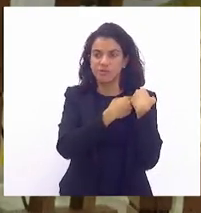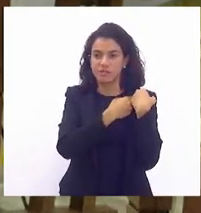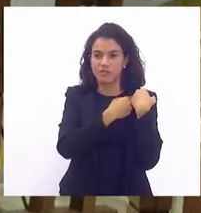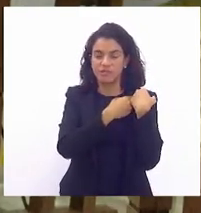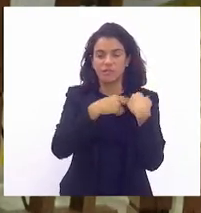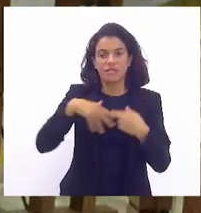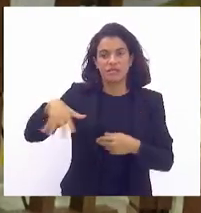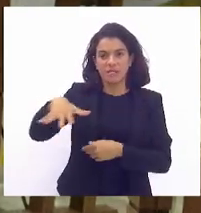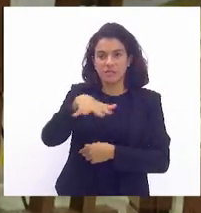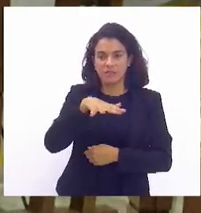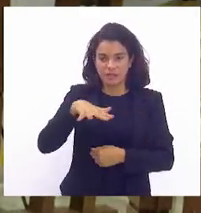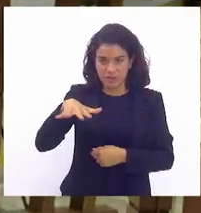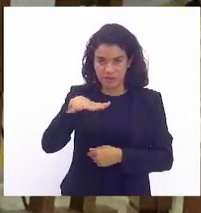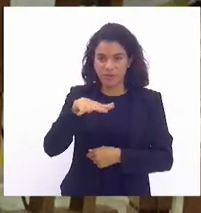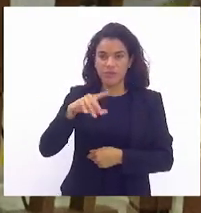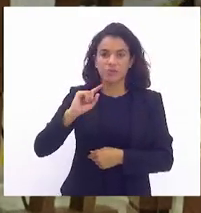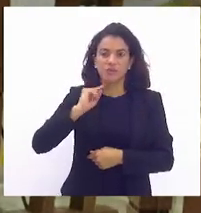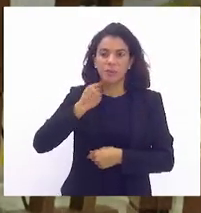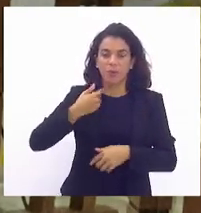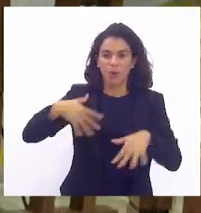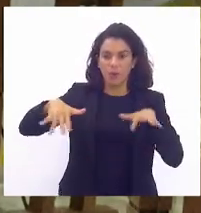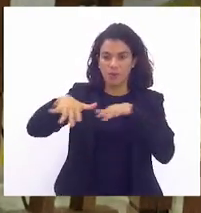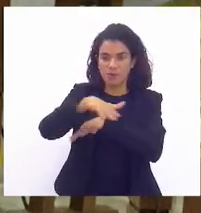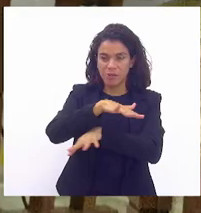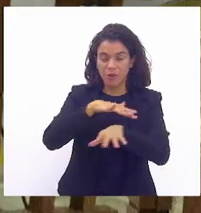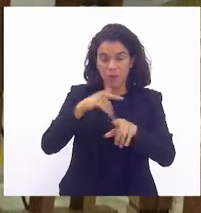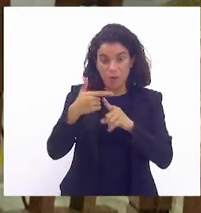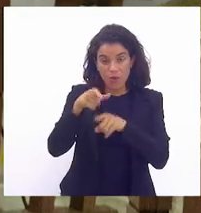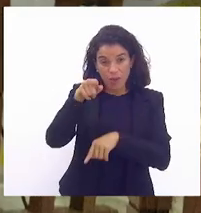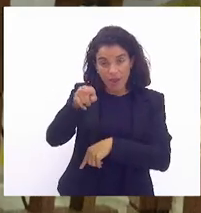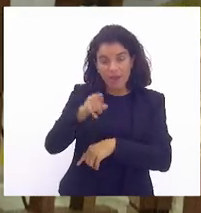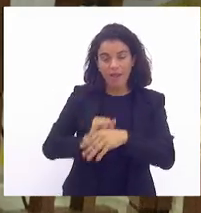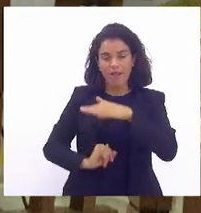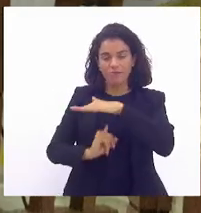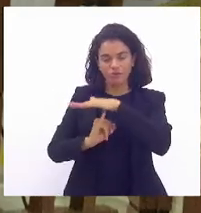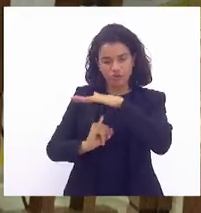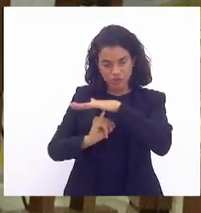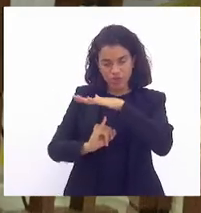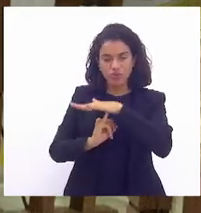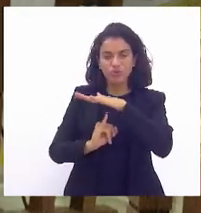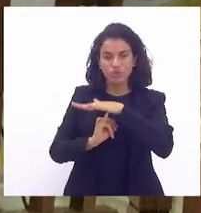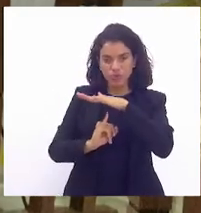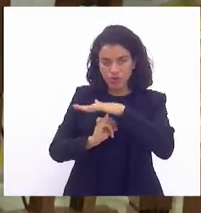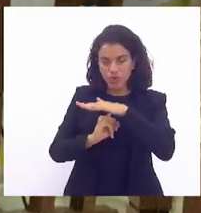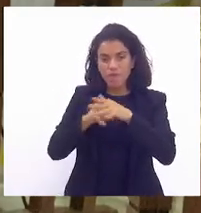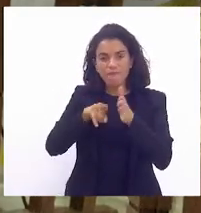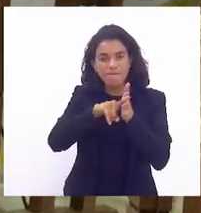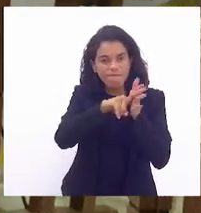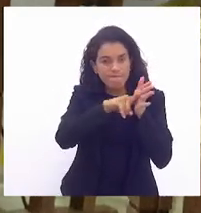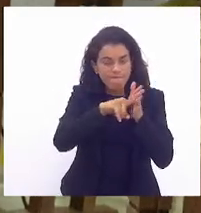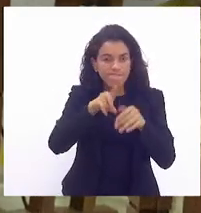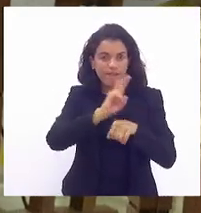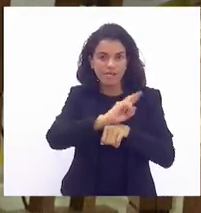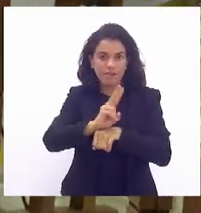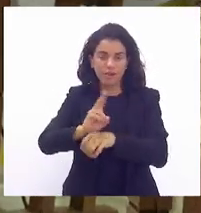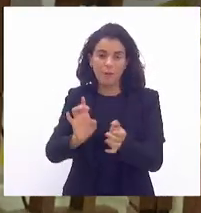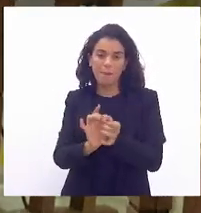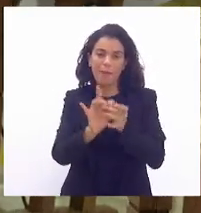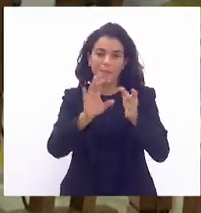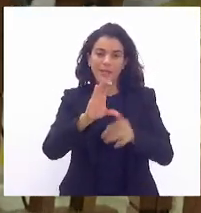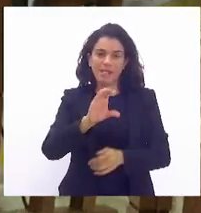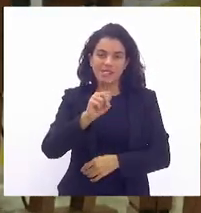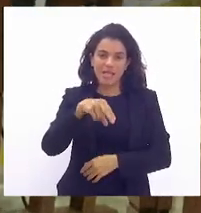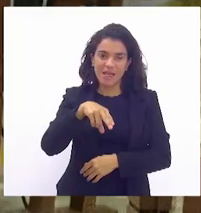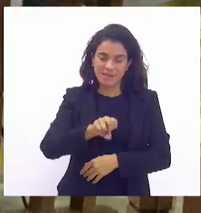dessa situação da poluição. Porque ele é o órgão fiscalizador que deixa acontecer a CSN